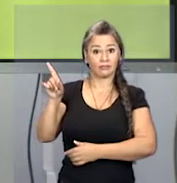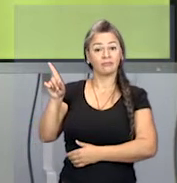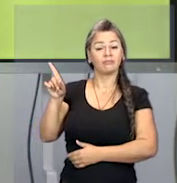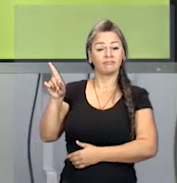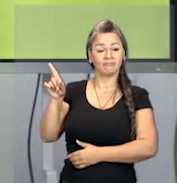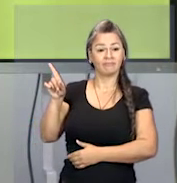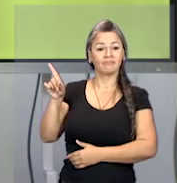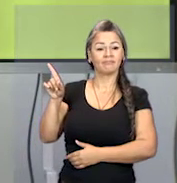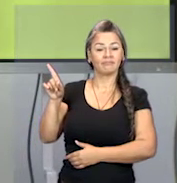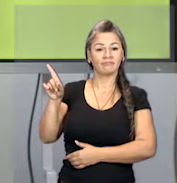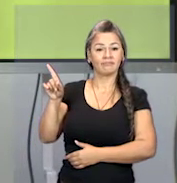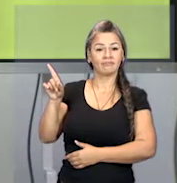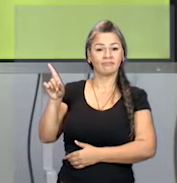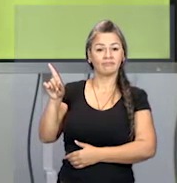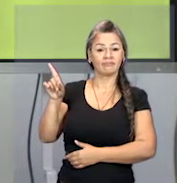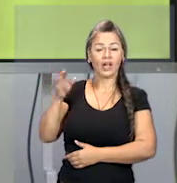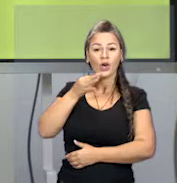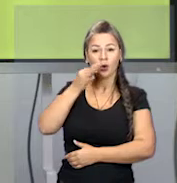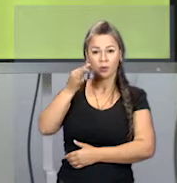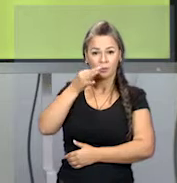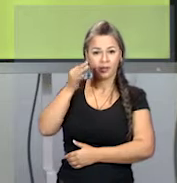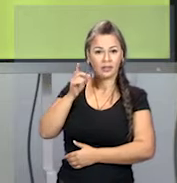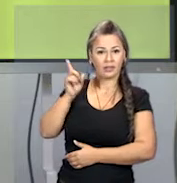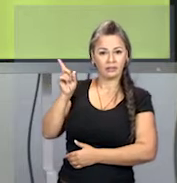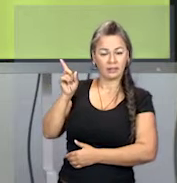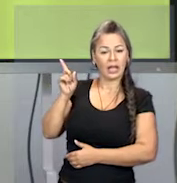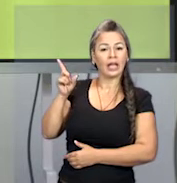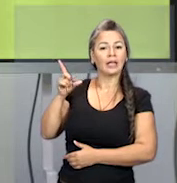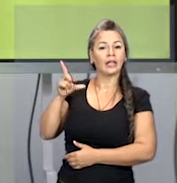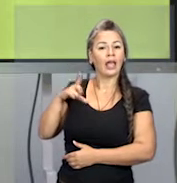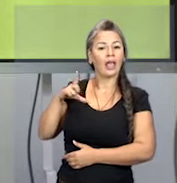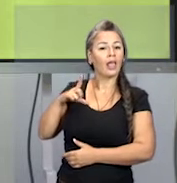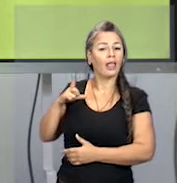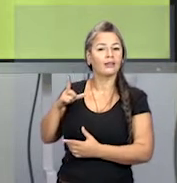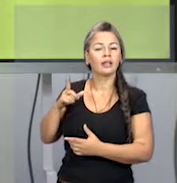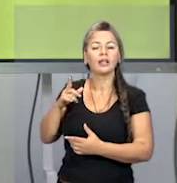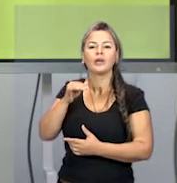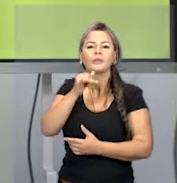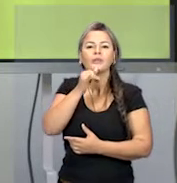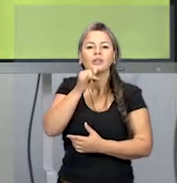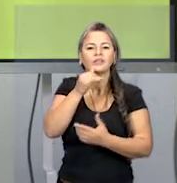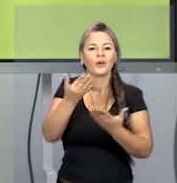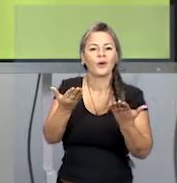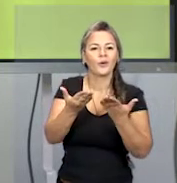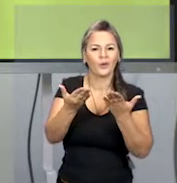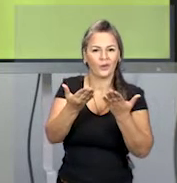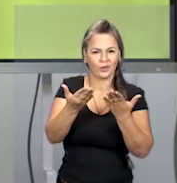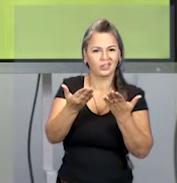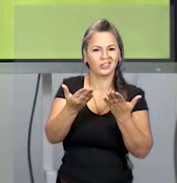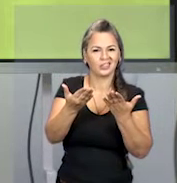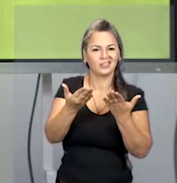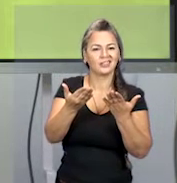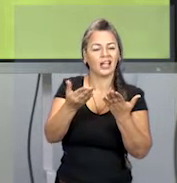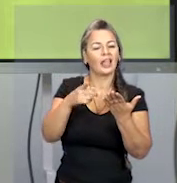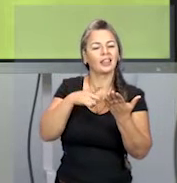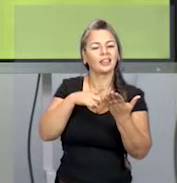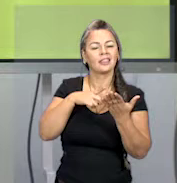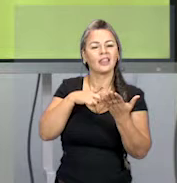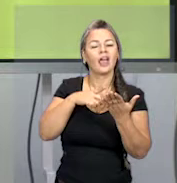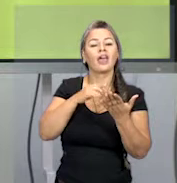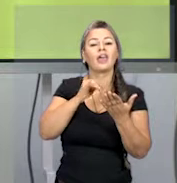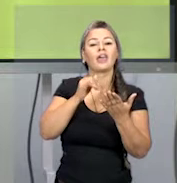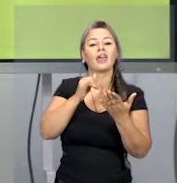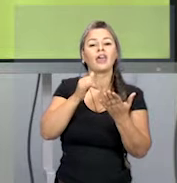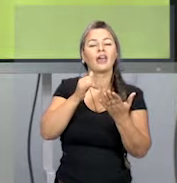percebe um fenômeno que hoje nós conhecemos, que a disciplina de geografia também fala, que é o